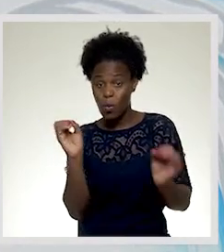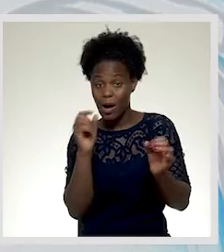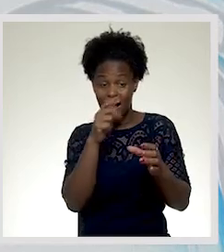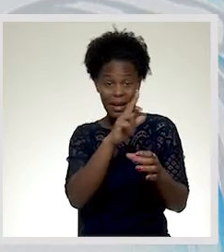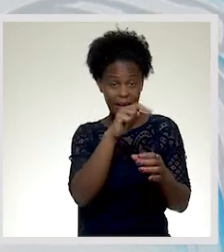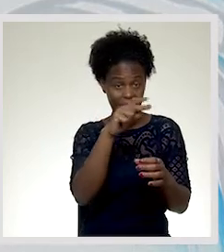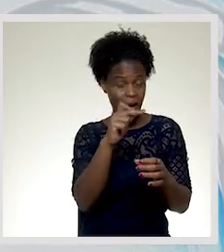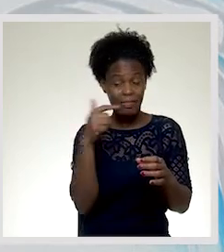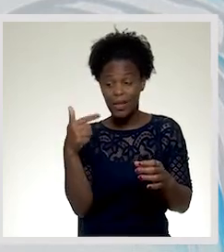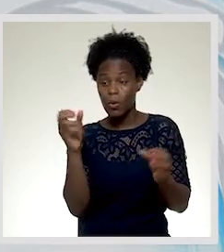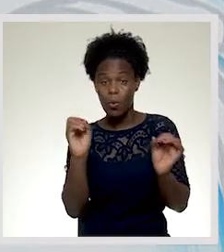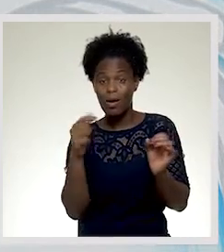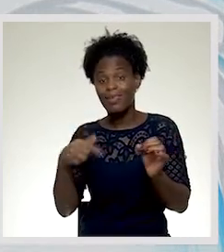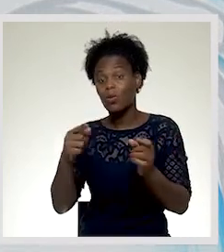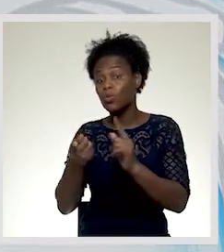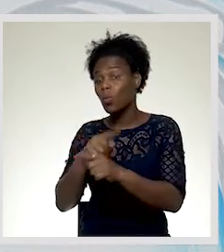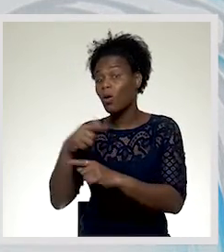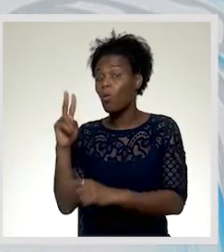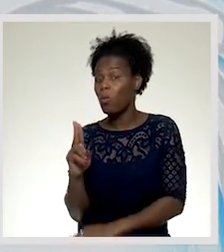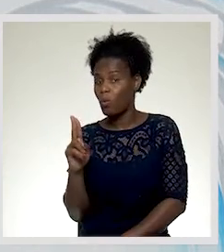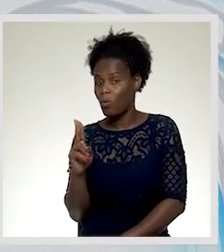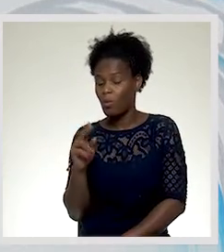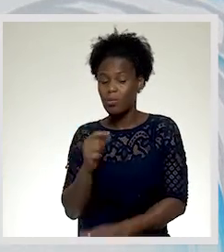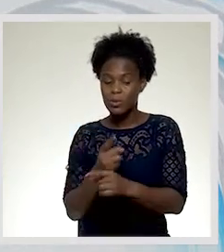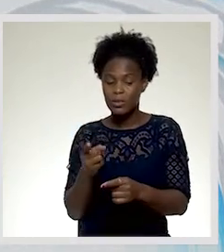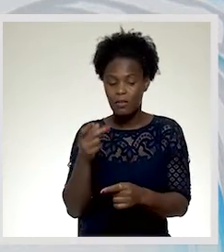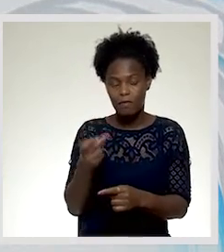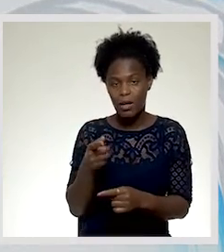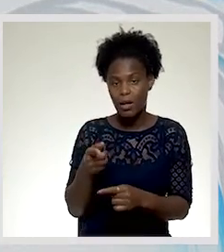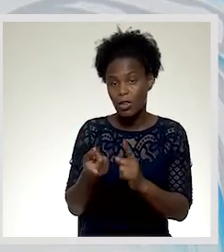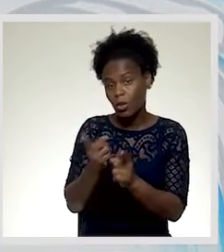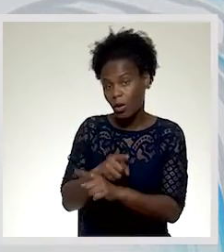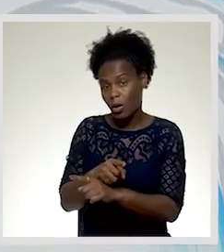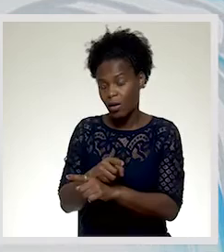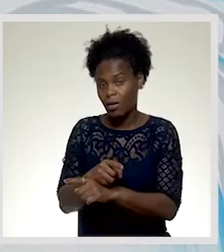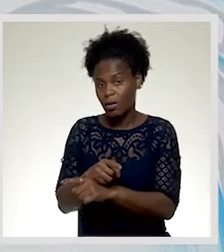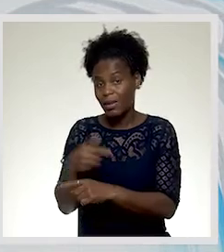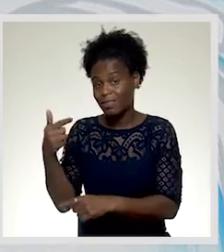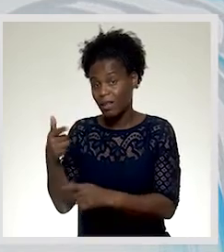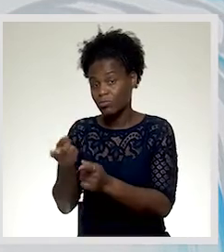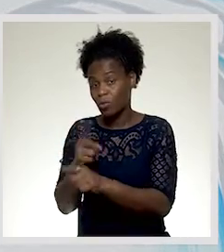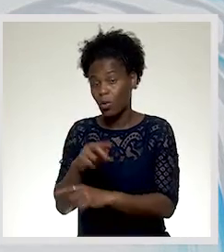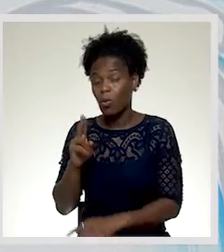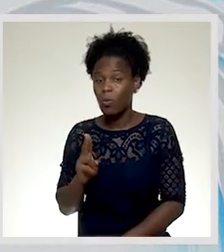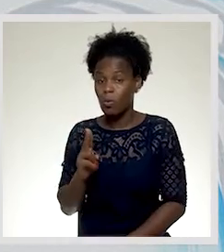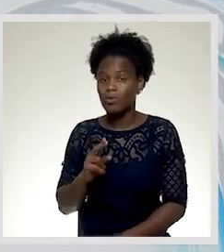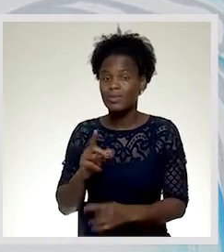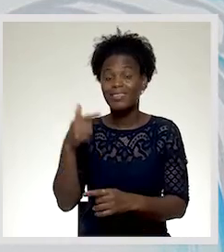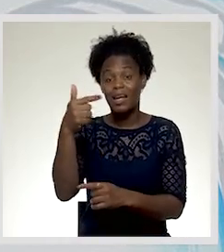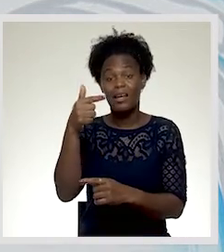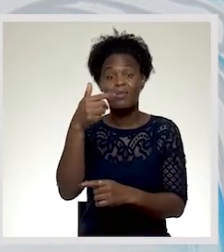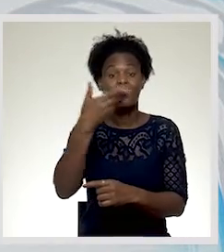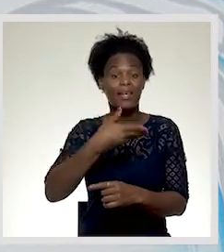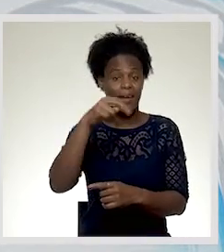possui a timina. Como não possui a timina, possui o uracilo, que fica ou que substitui no lugar de timina que é